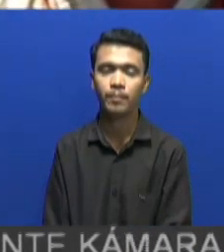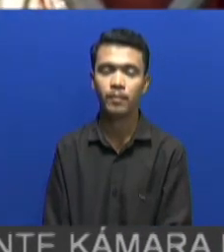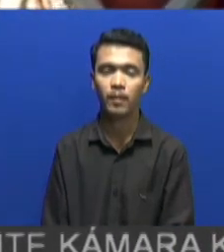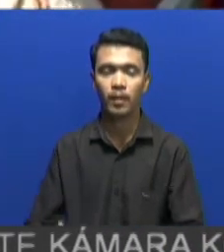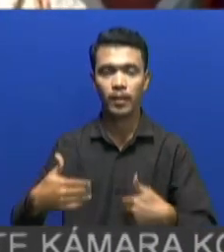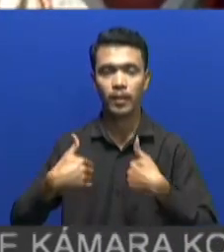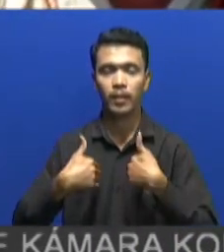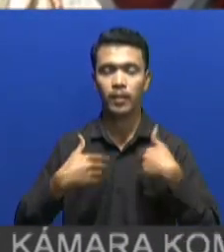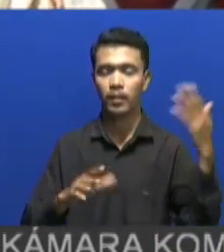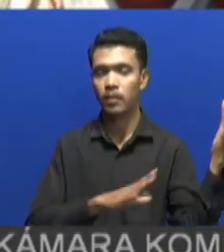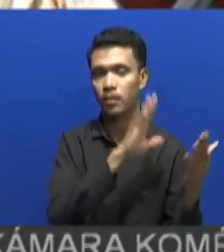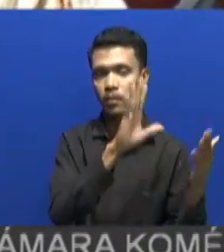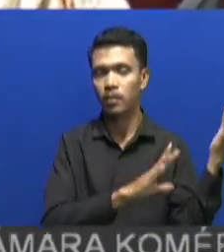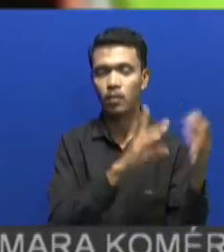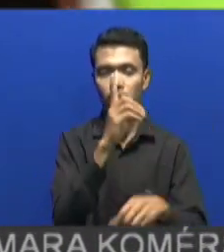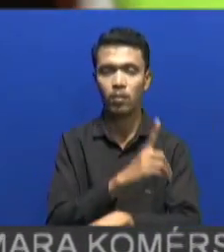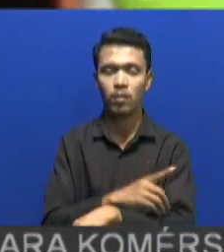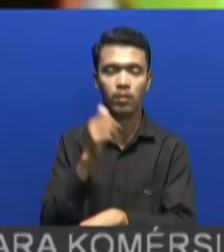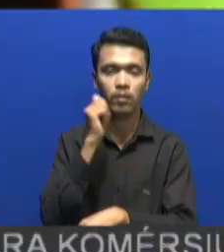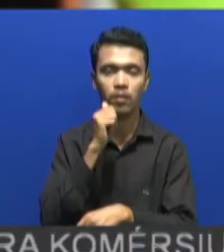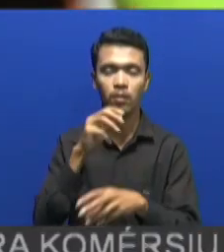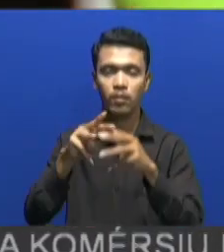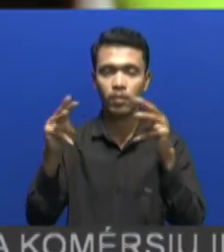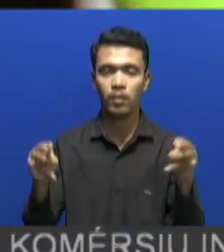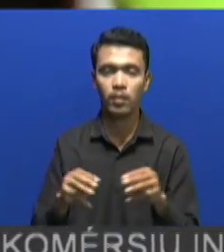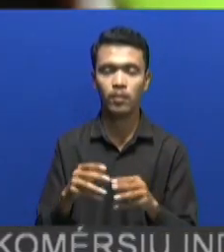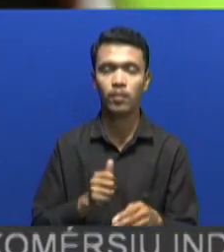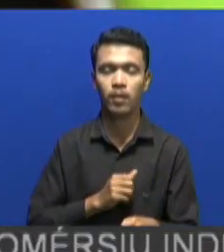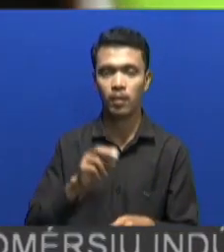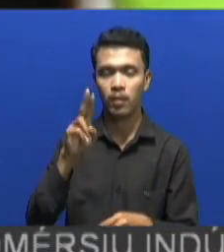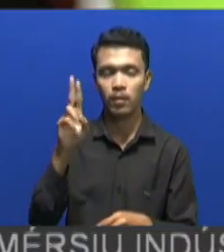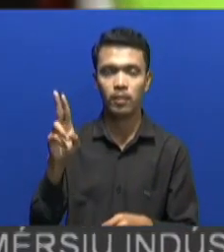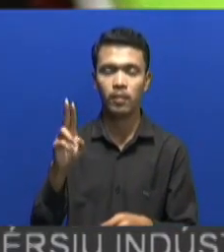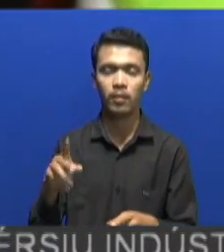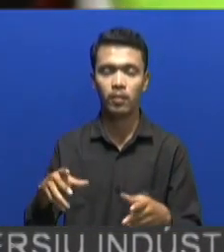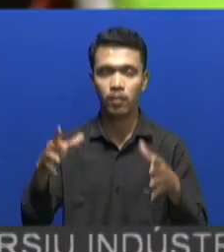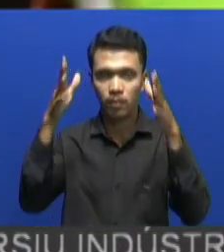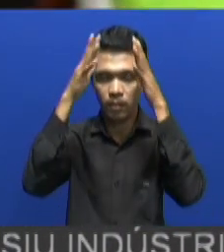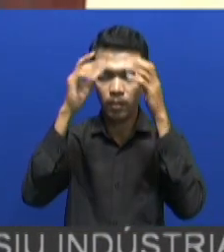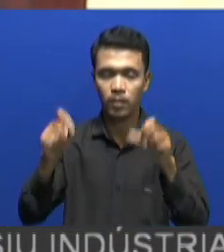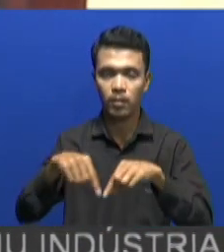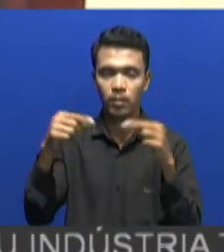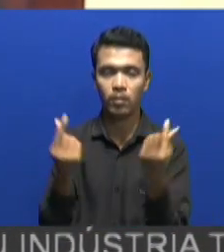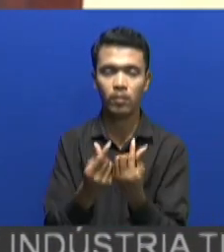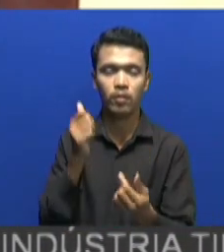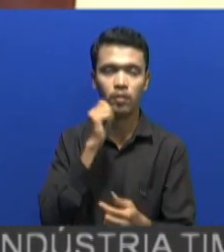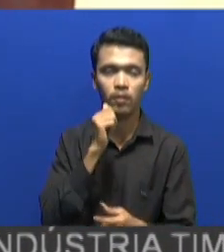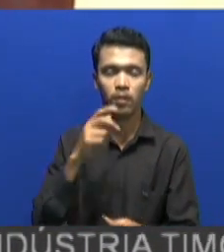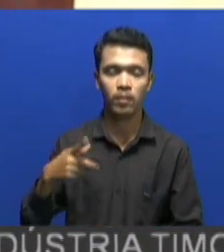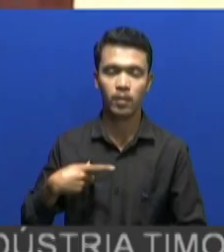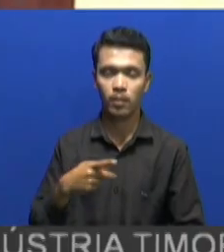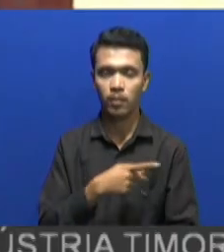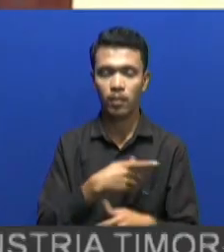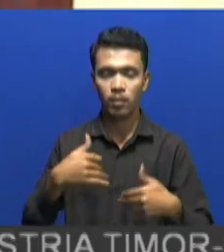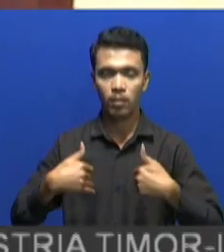Ihe celebração Loron Veto Rural Município Aileu nebe realiza Ihe Sukulahai, Presidente Grupo Veto Parlamento Ihe Timor